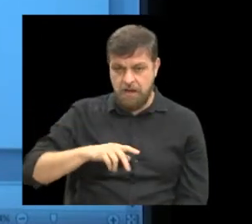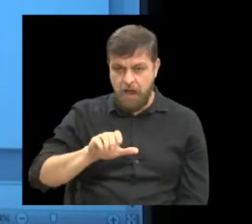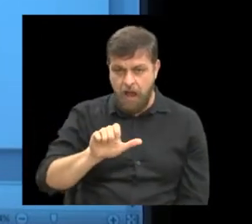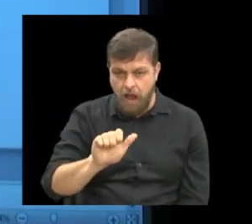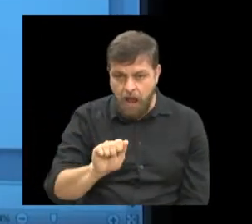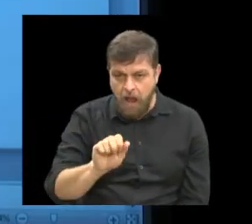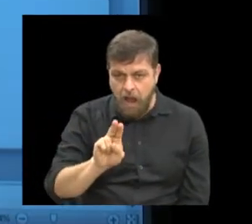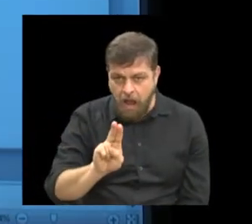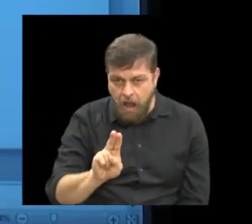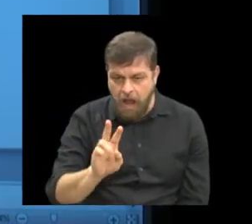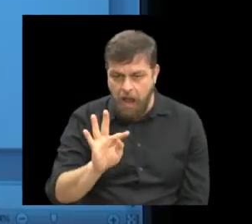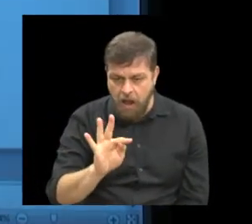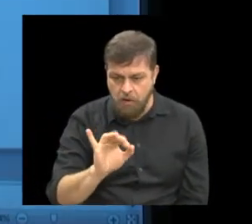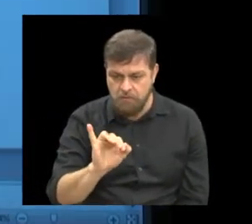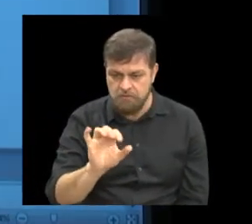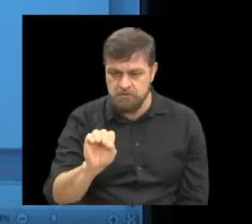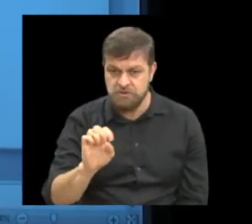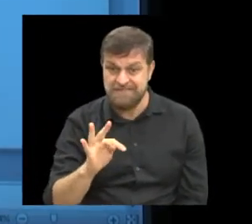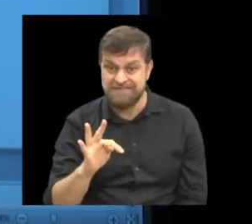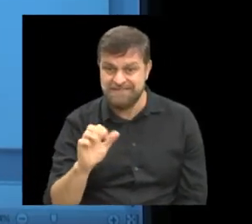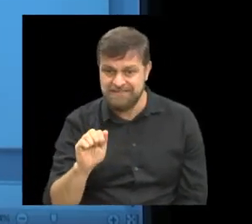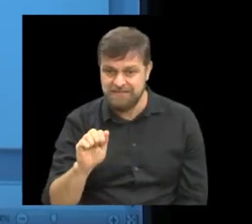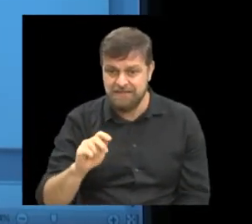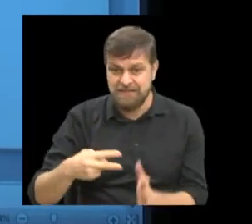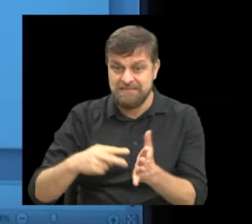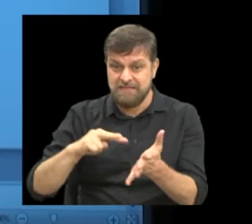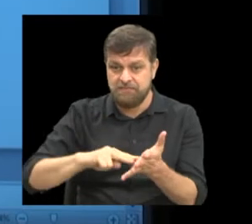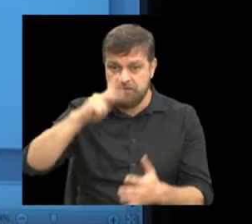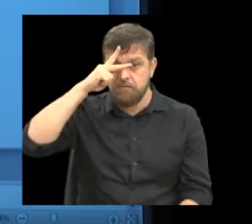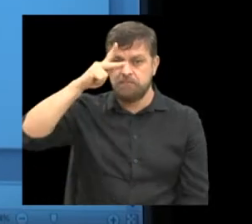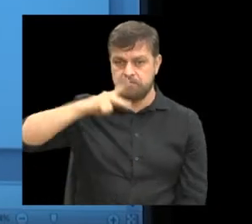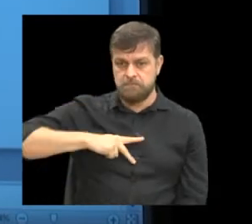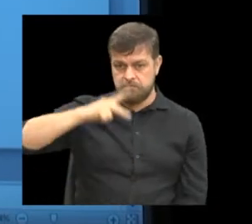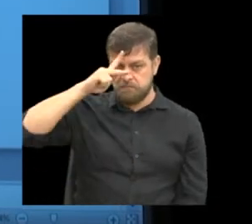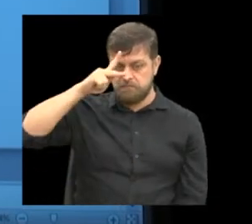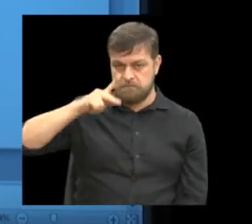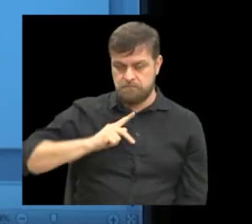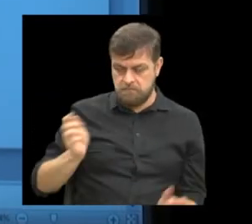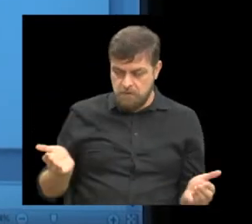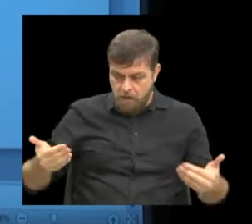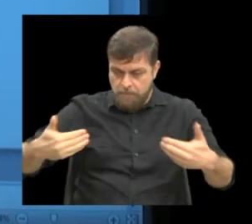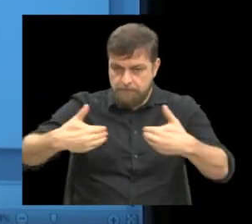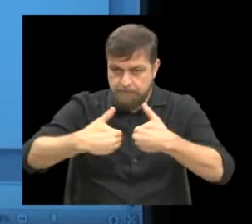autistas. Auto quer dizer si mesmo.